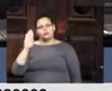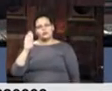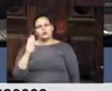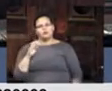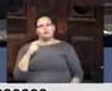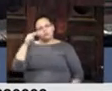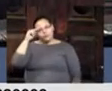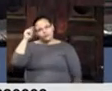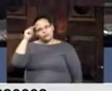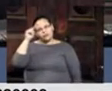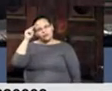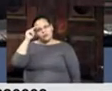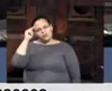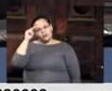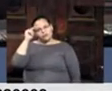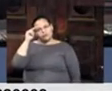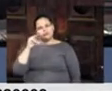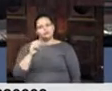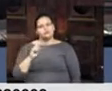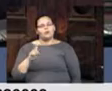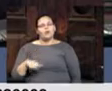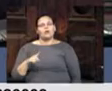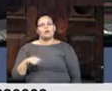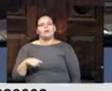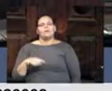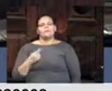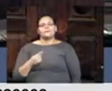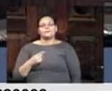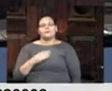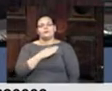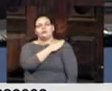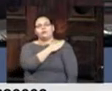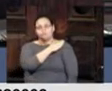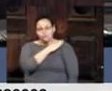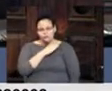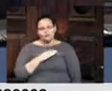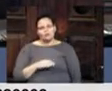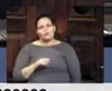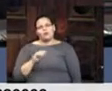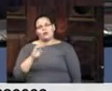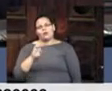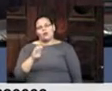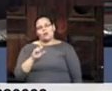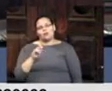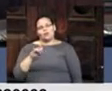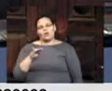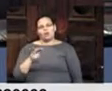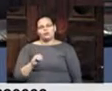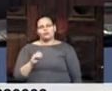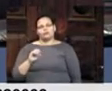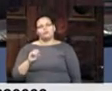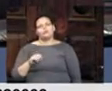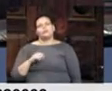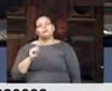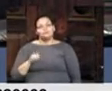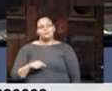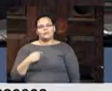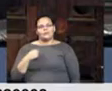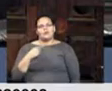dos militares, que era naquele momento o general Ernesto Geisel. Quero lembrar de Ulisses Guimarães como líder